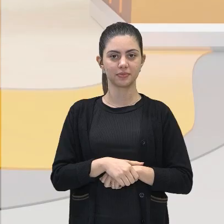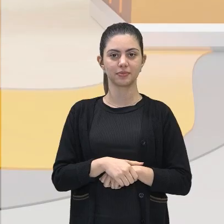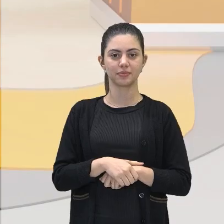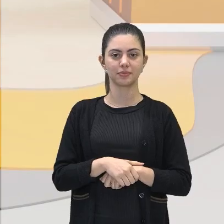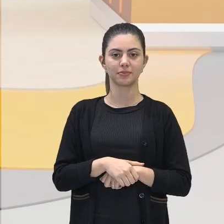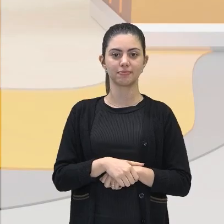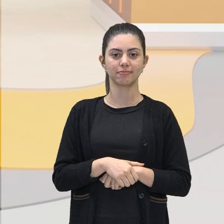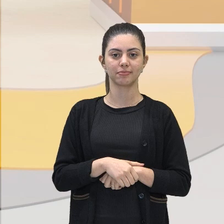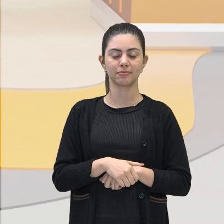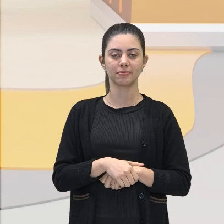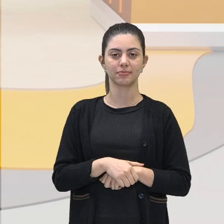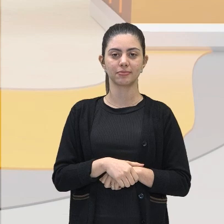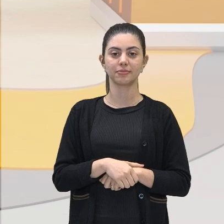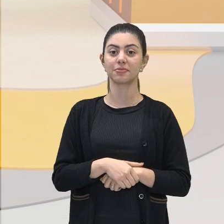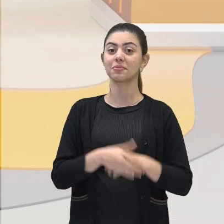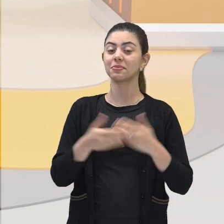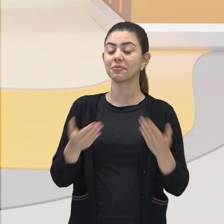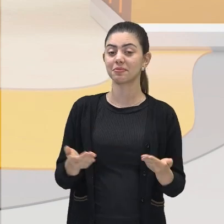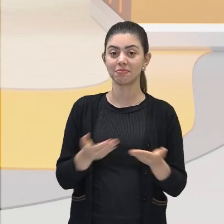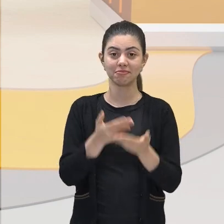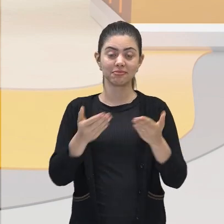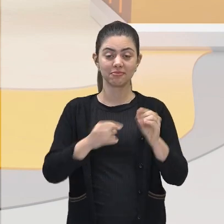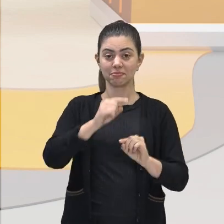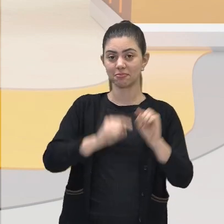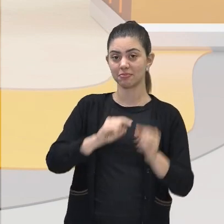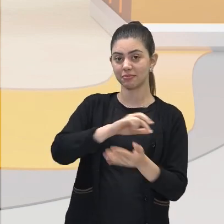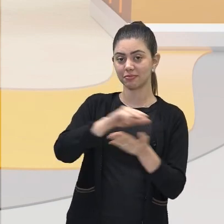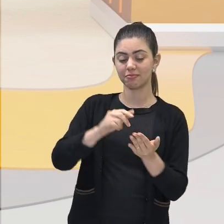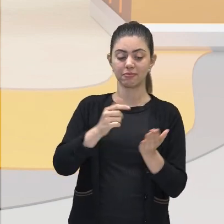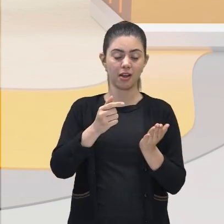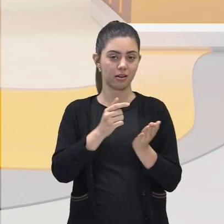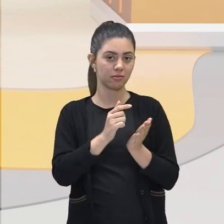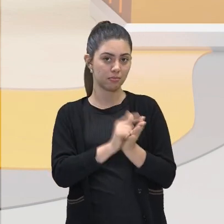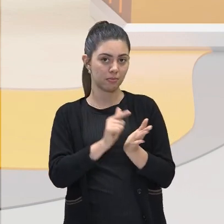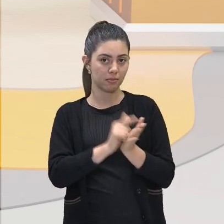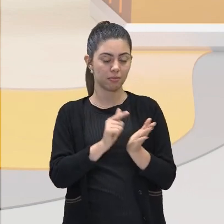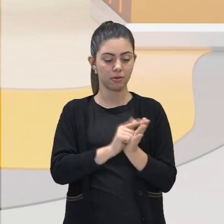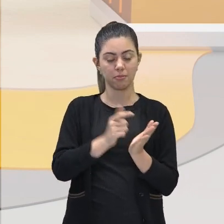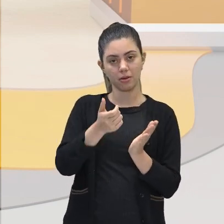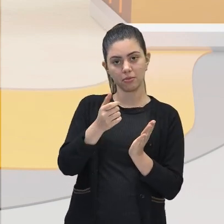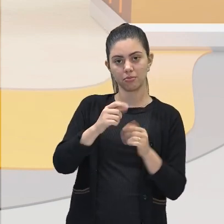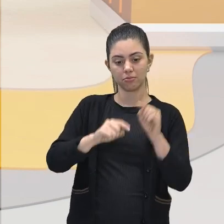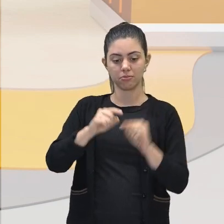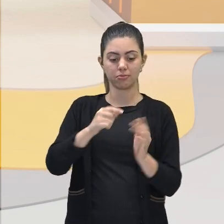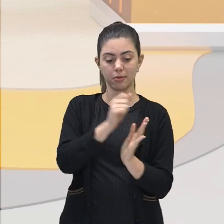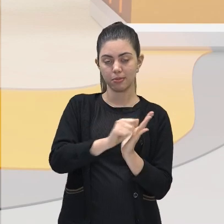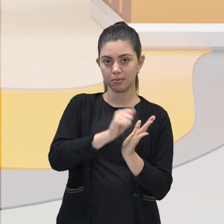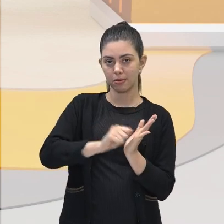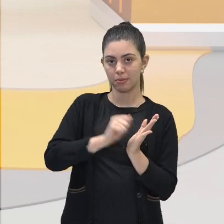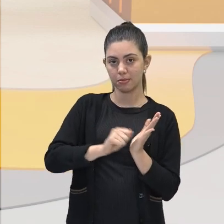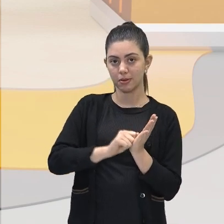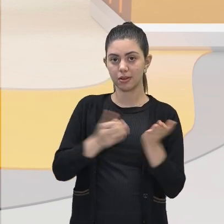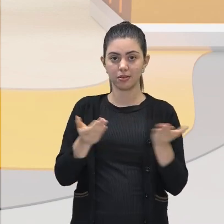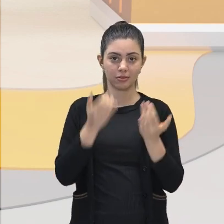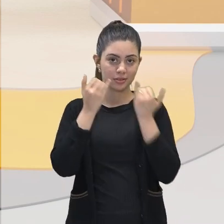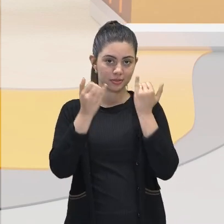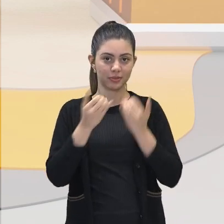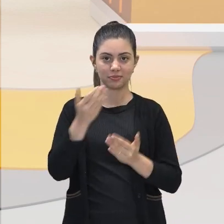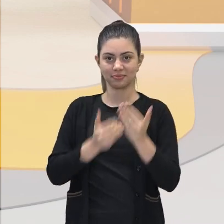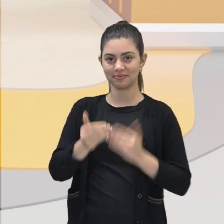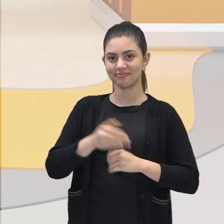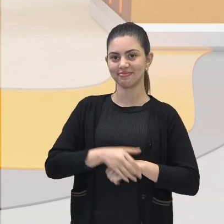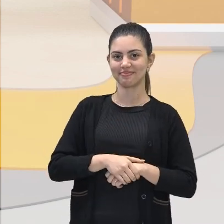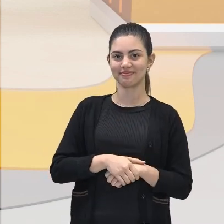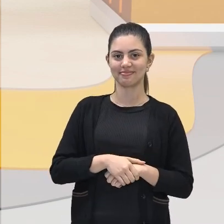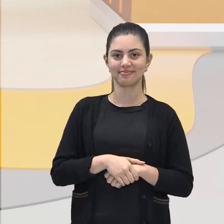XIX. Separe seu caderno, organize as suas canetas, tome nota e vamos à